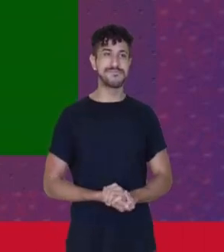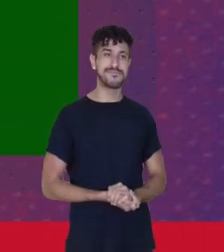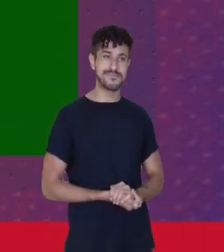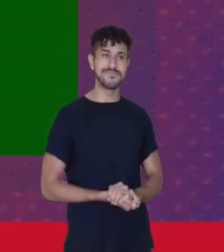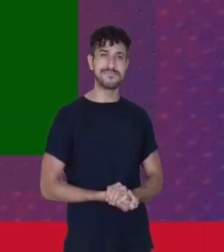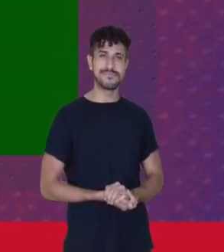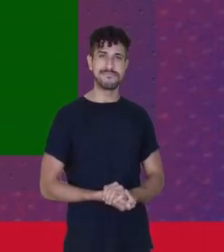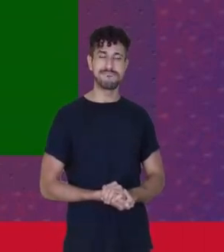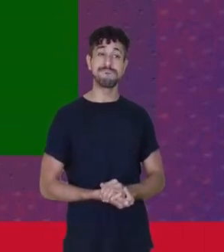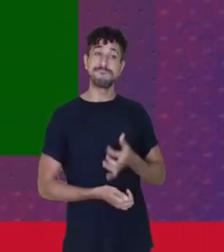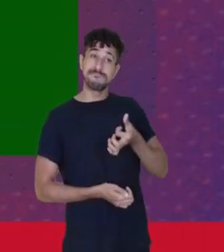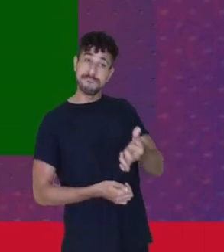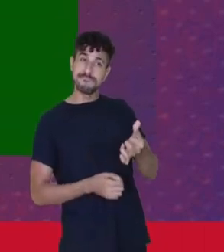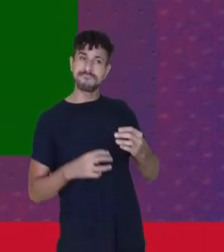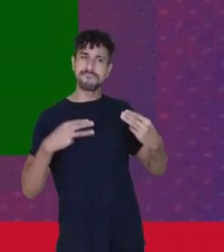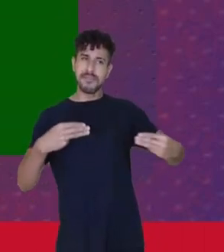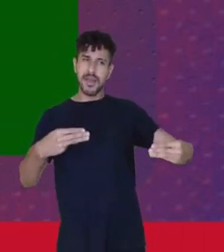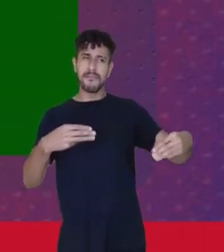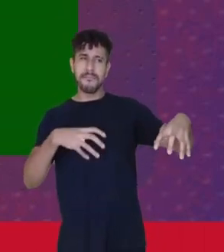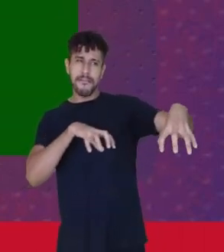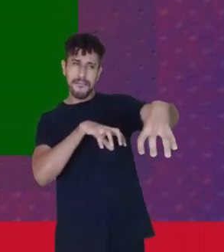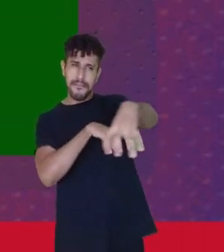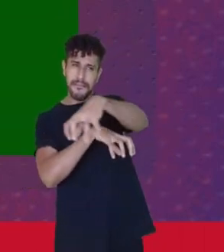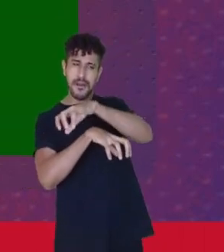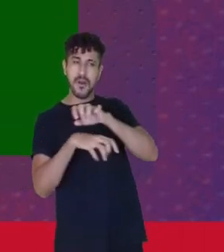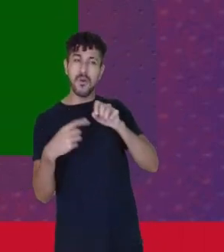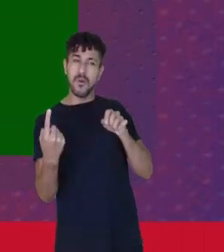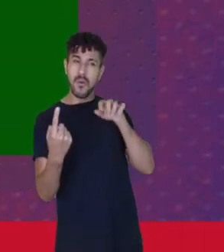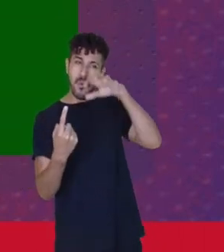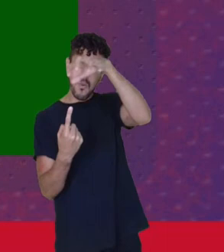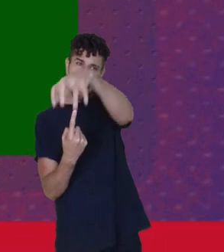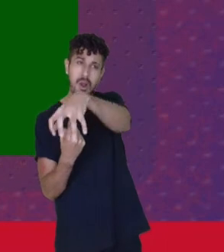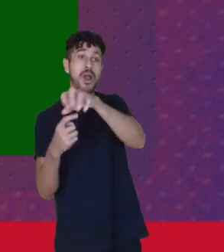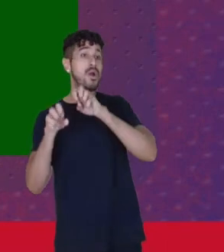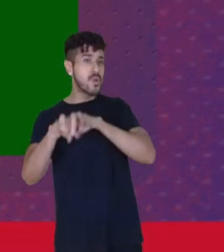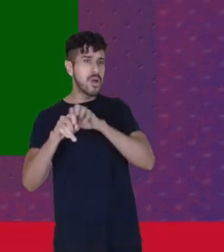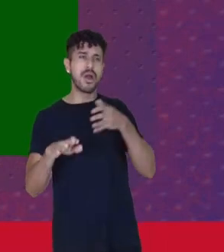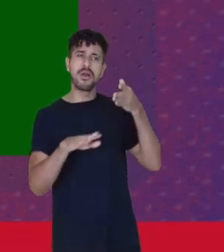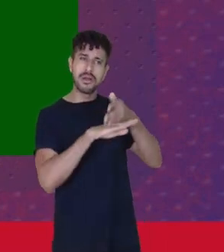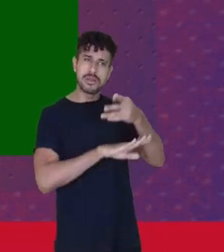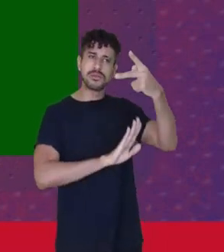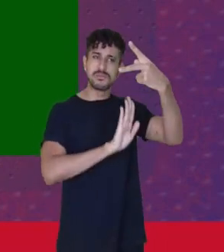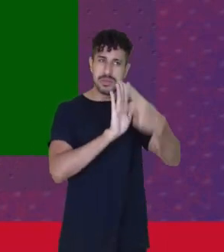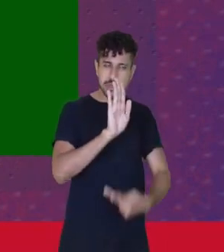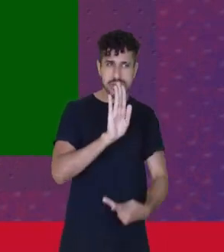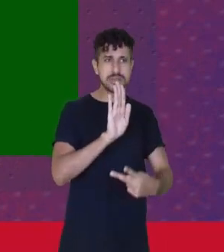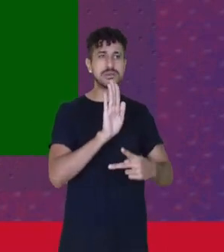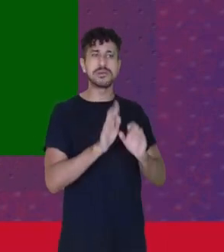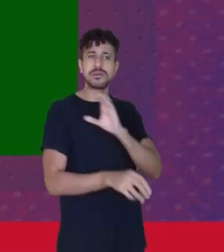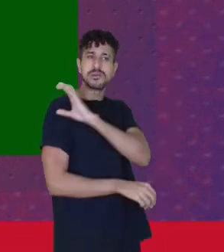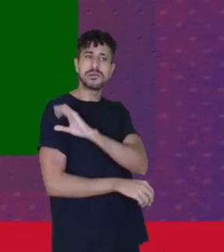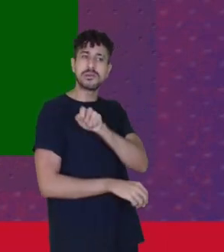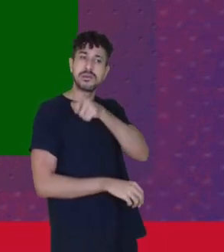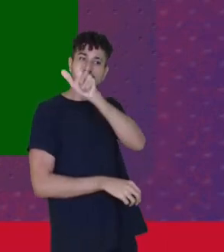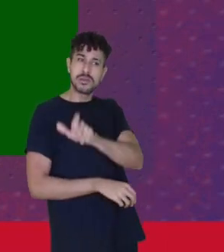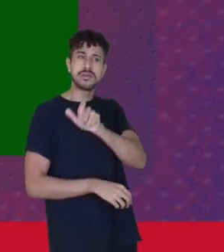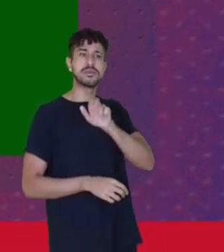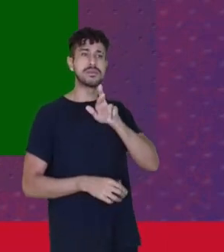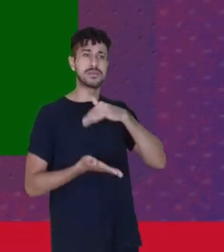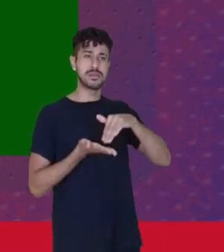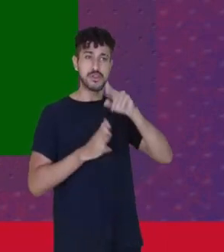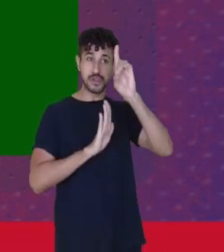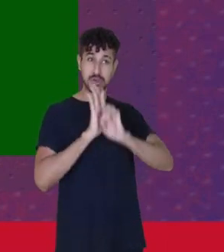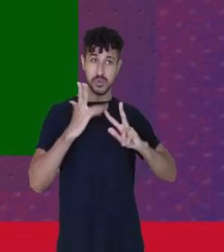www.humanizaredes.gov.br. 6 ministérios, entre eles o Ministério da Educação, participam do projeto, coordenado pela Secretaria de